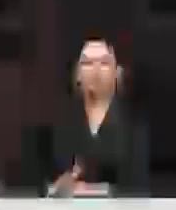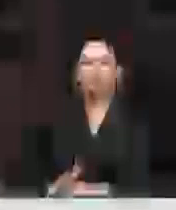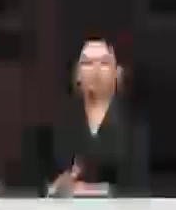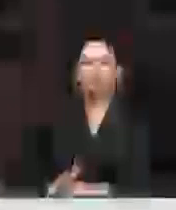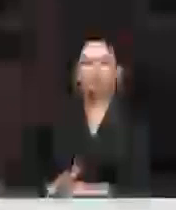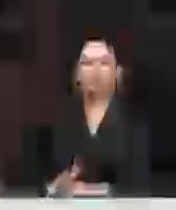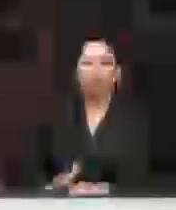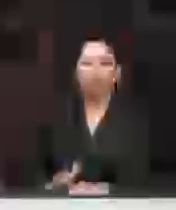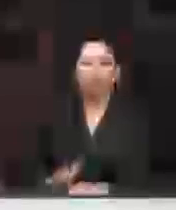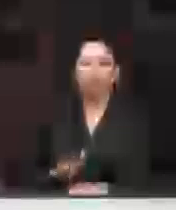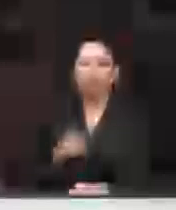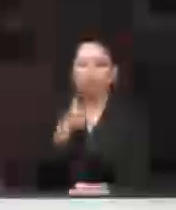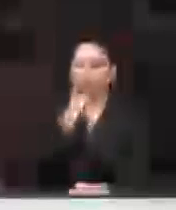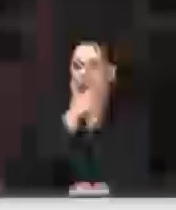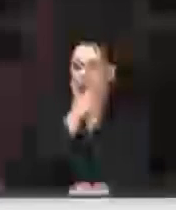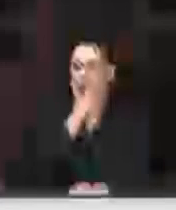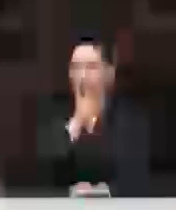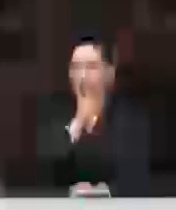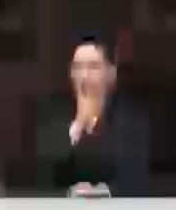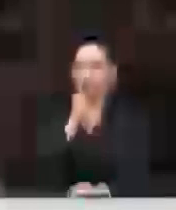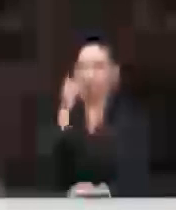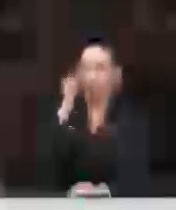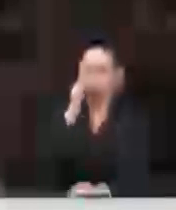senhoras e senhores deputados.